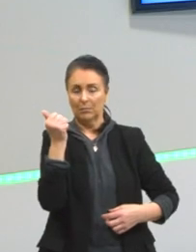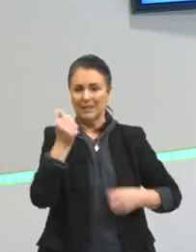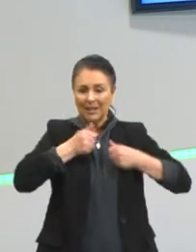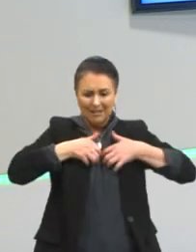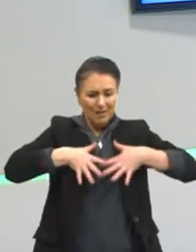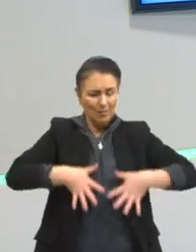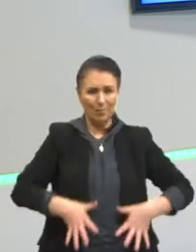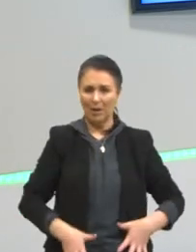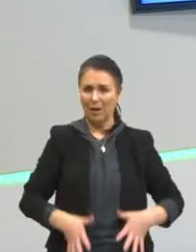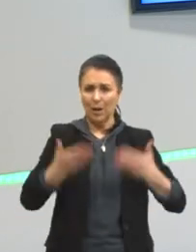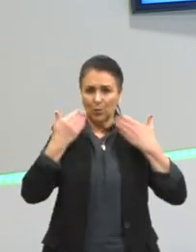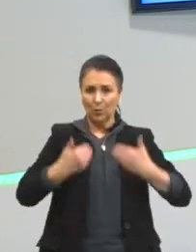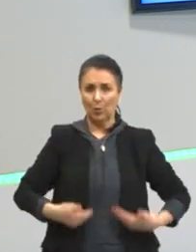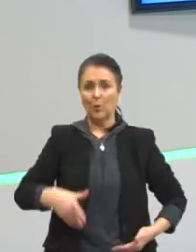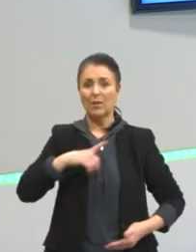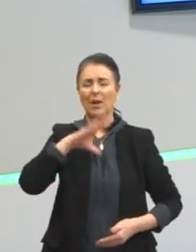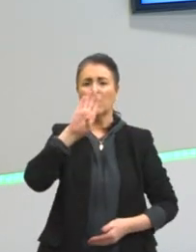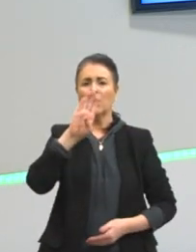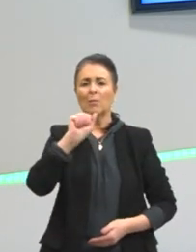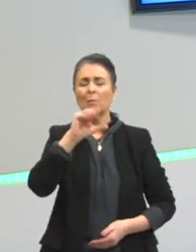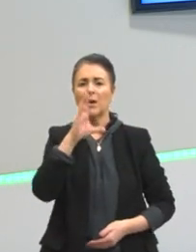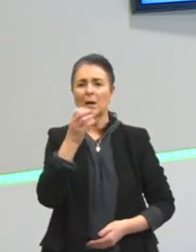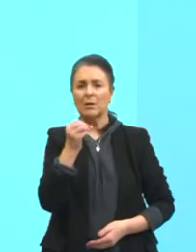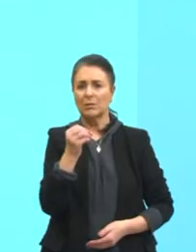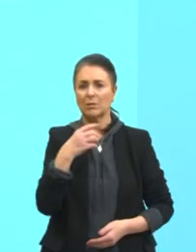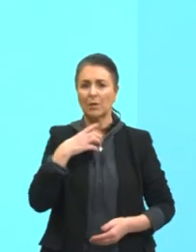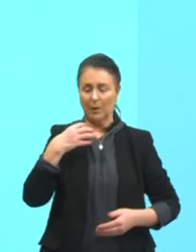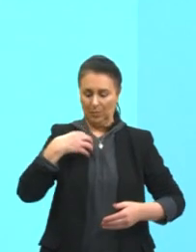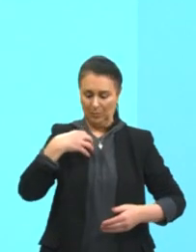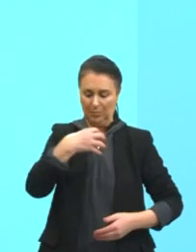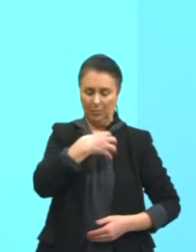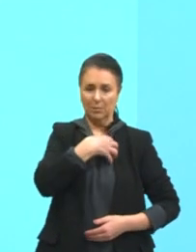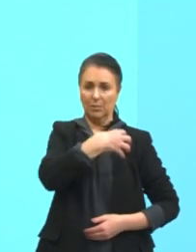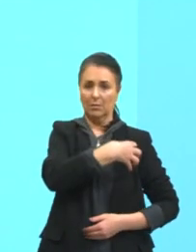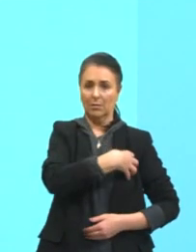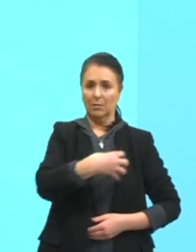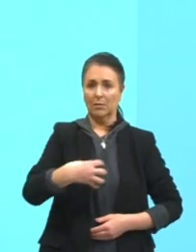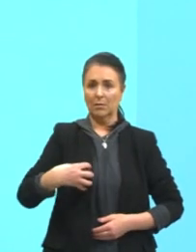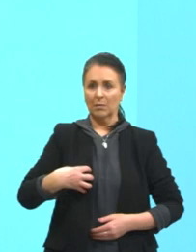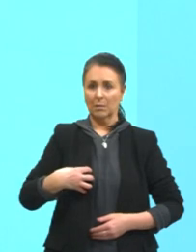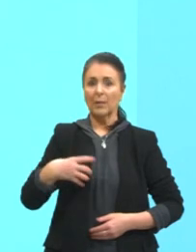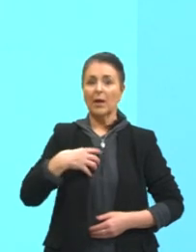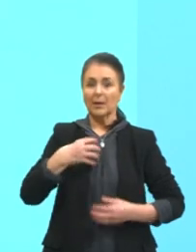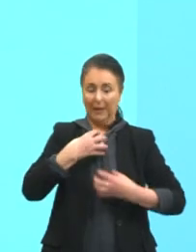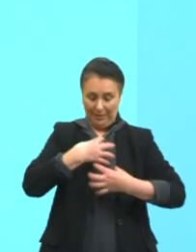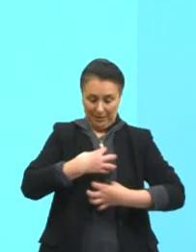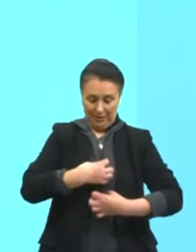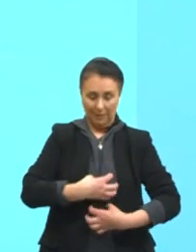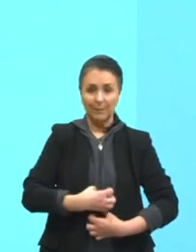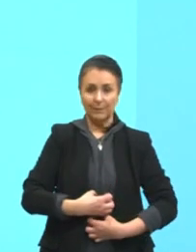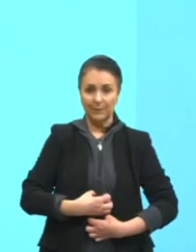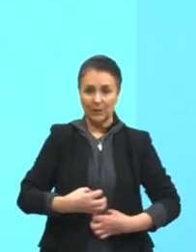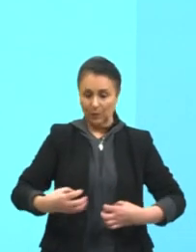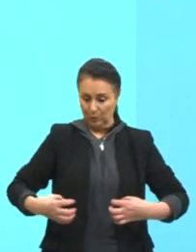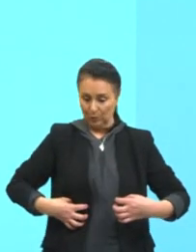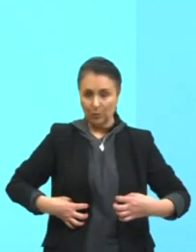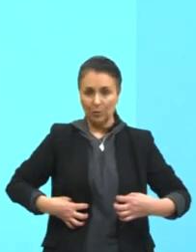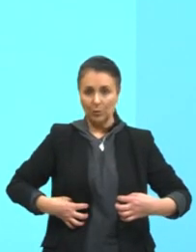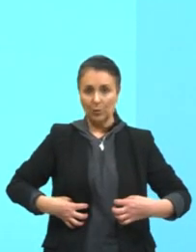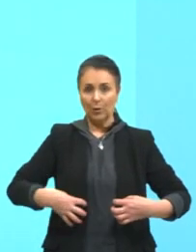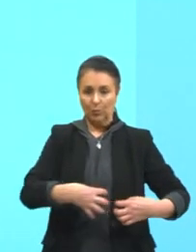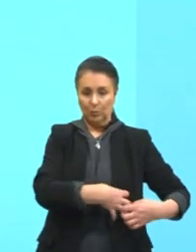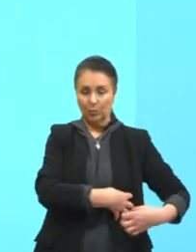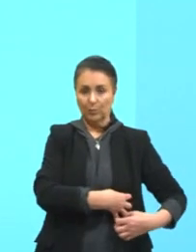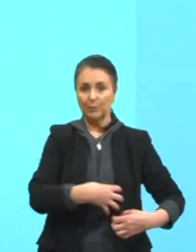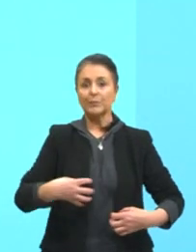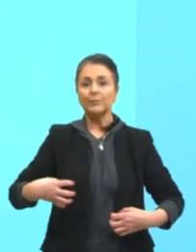o passo as placas de pé e eles que tá lá no intestino também tá que está relacionado ao sistema